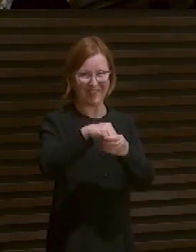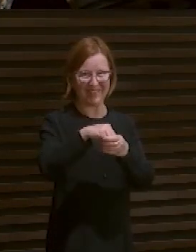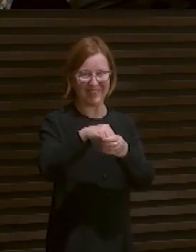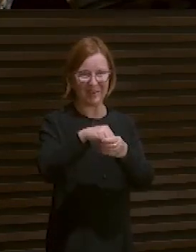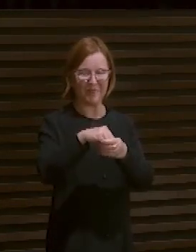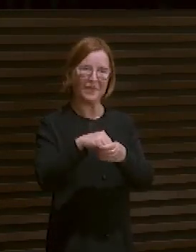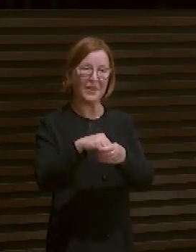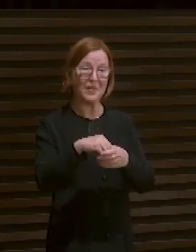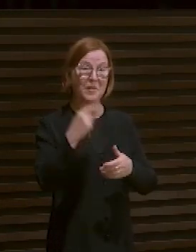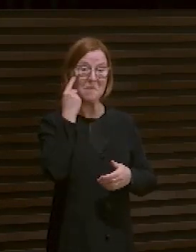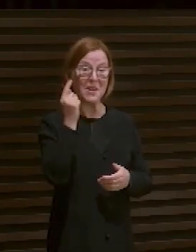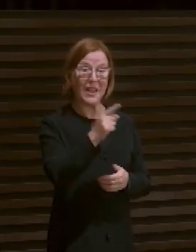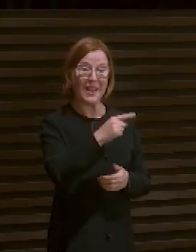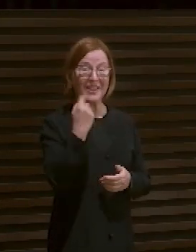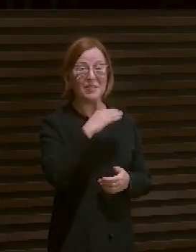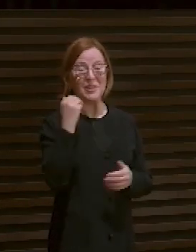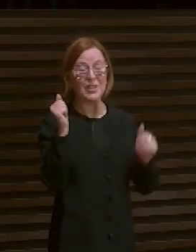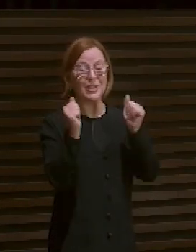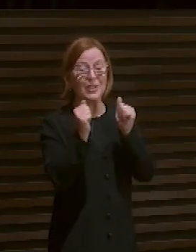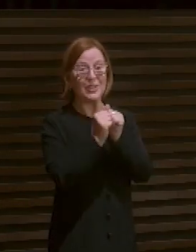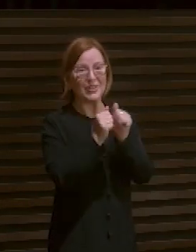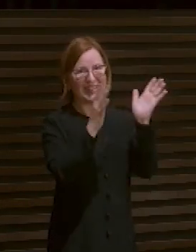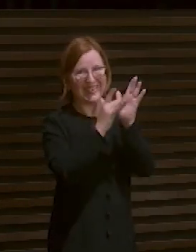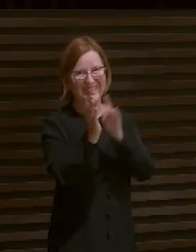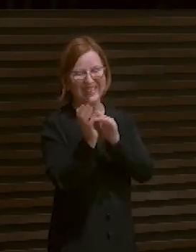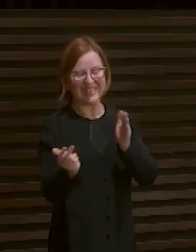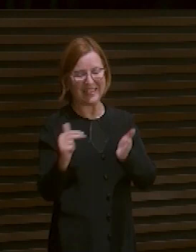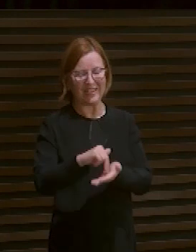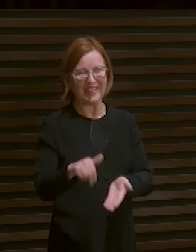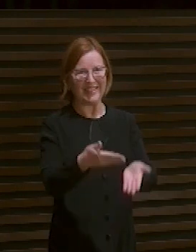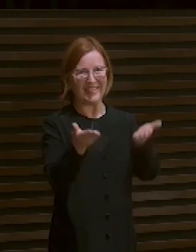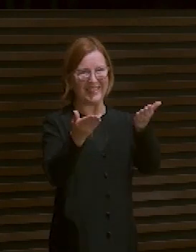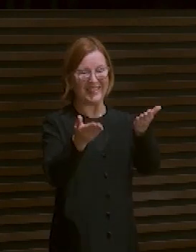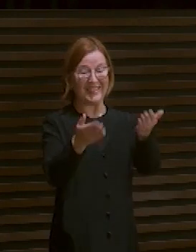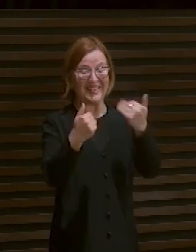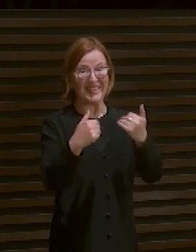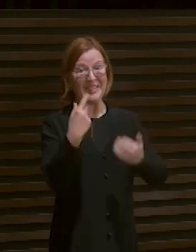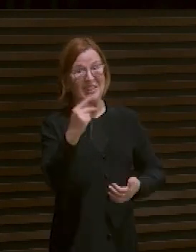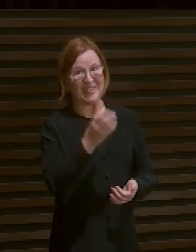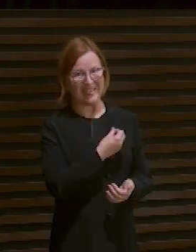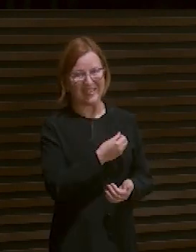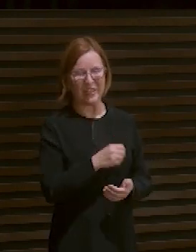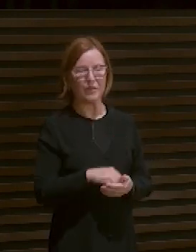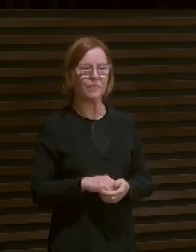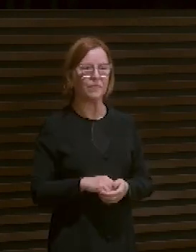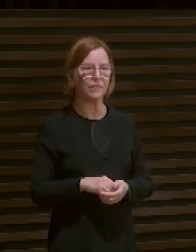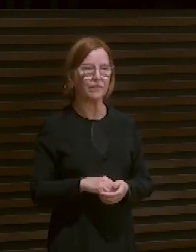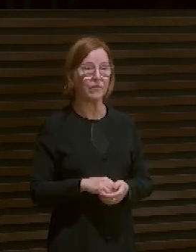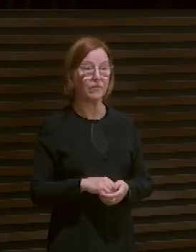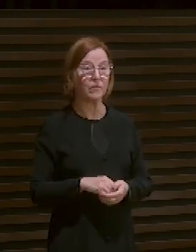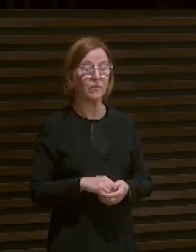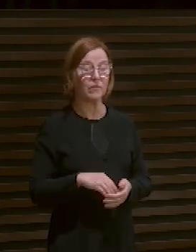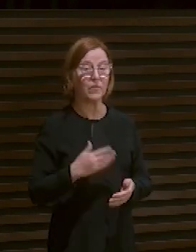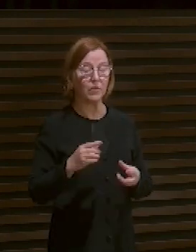para que nós morrêssemos com ele e na ressurreição ele nos desse a vida dele. E outra característica aqui